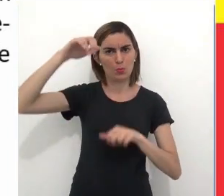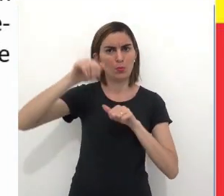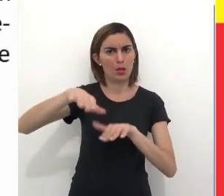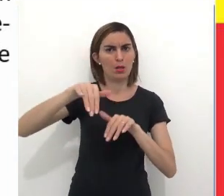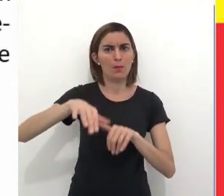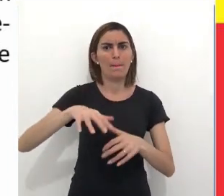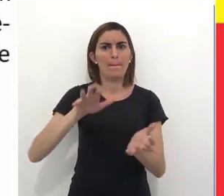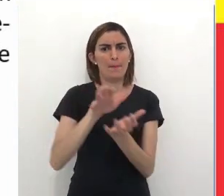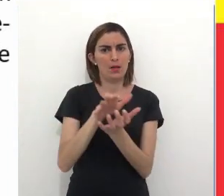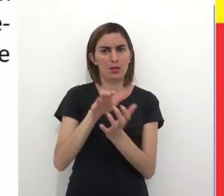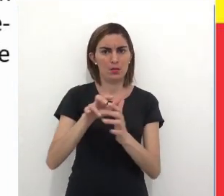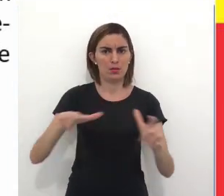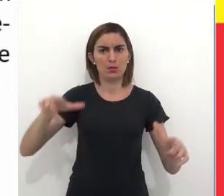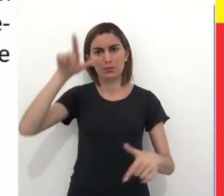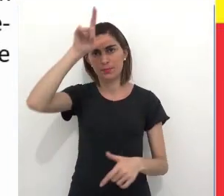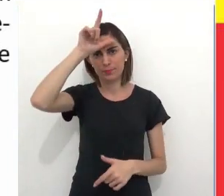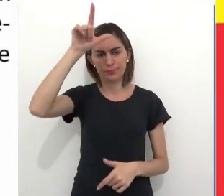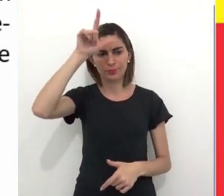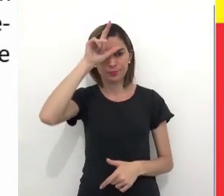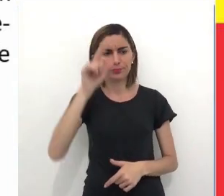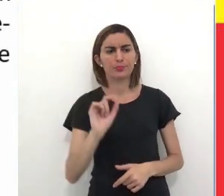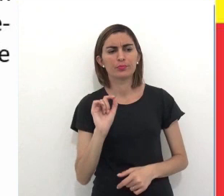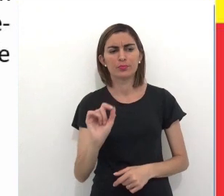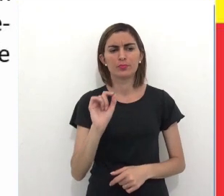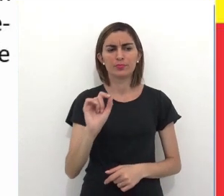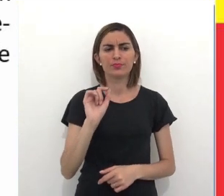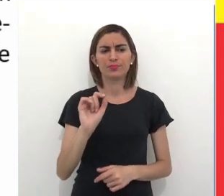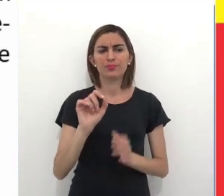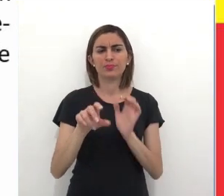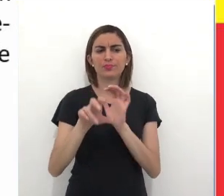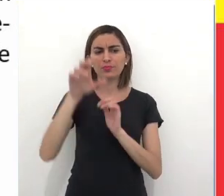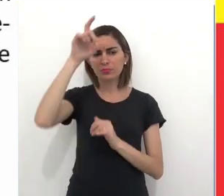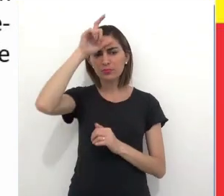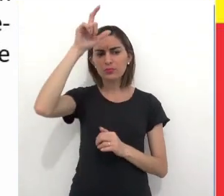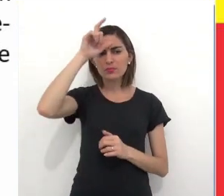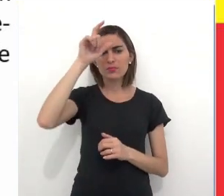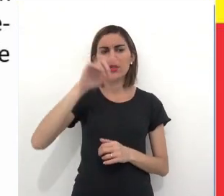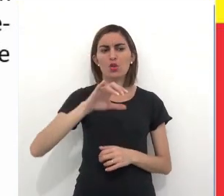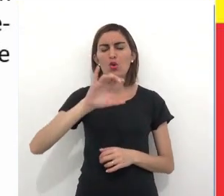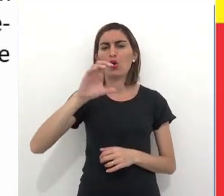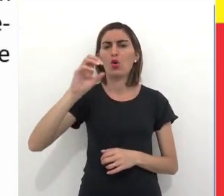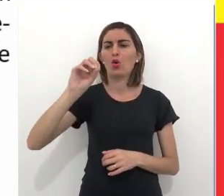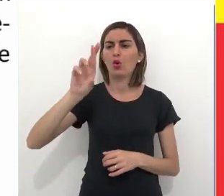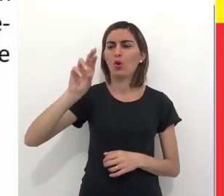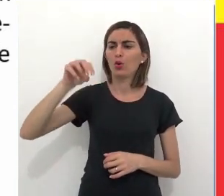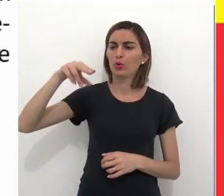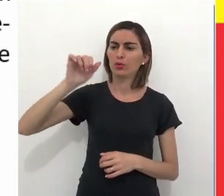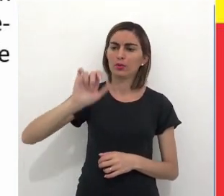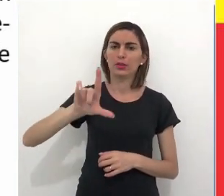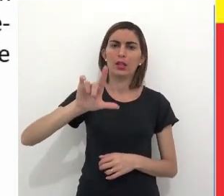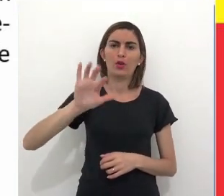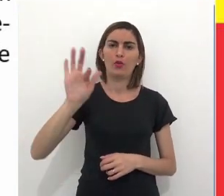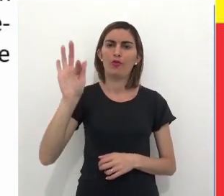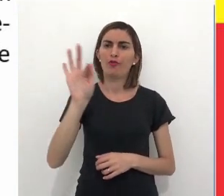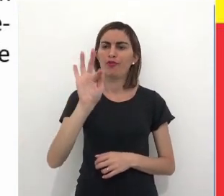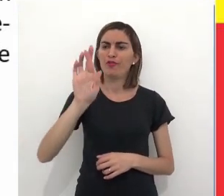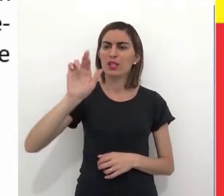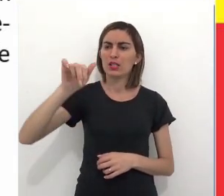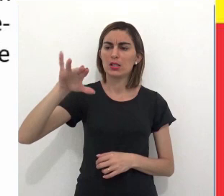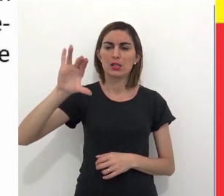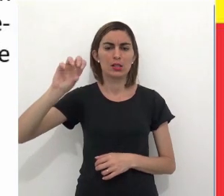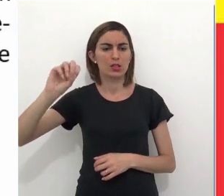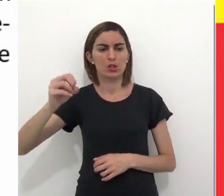Recife, sob a liderança de um cara muito conhecido, né, na época, Coronel Francisco José